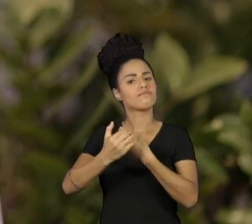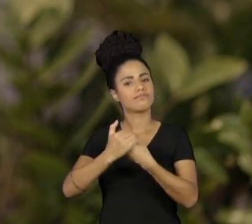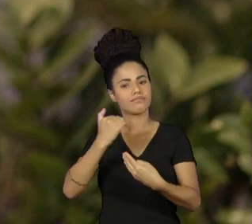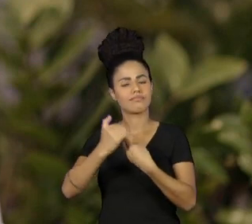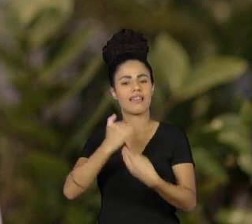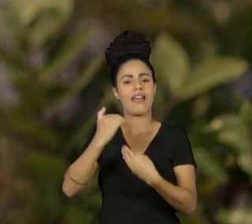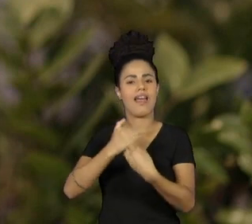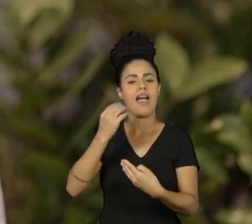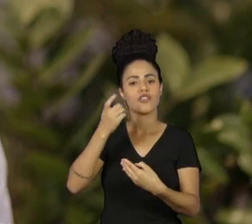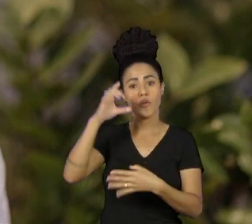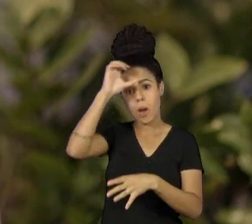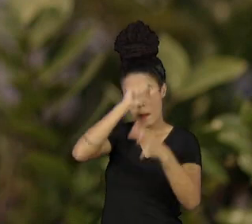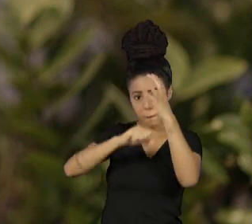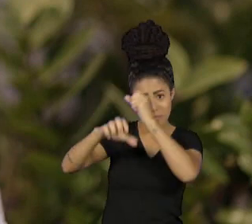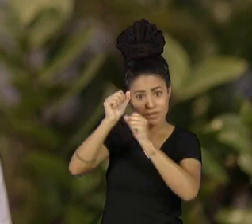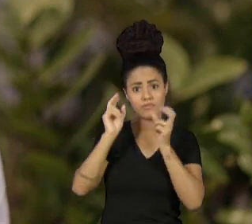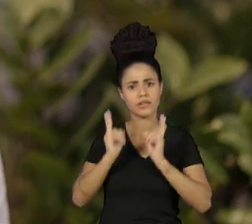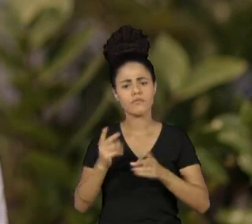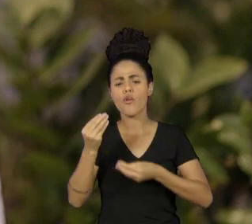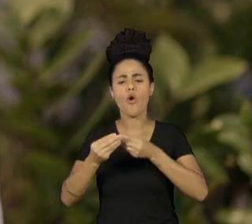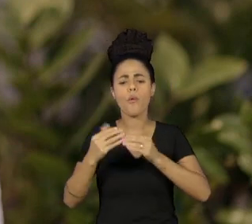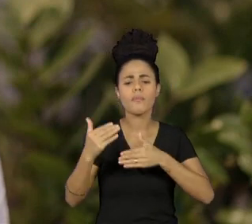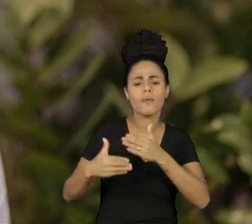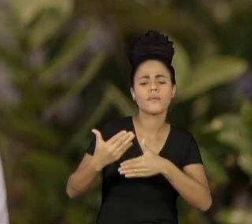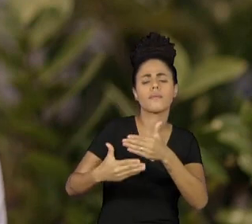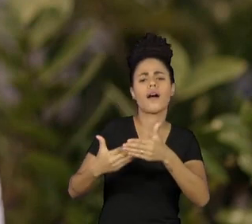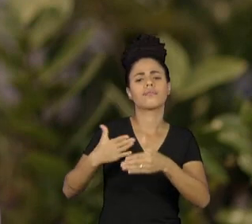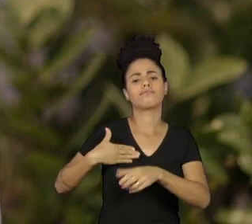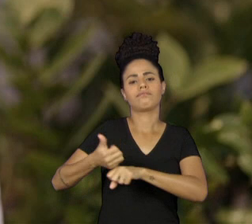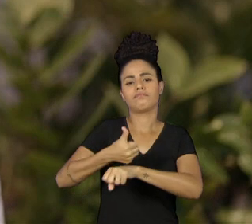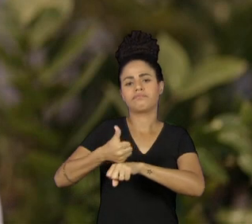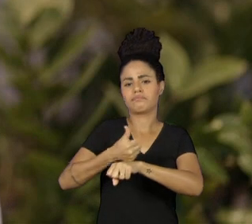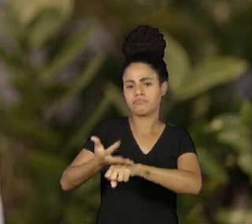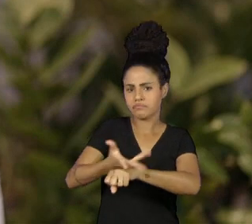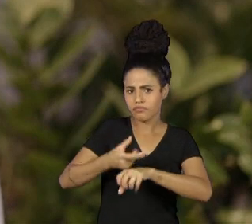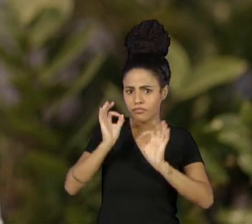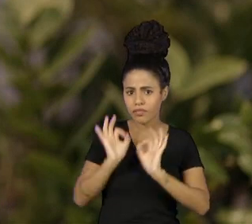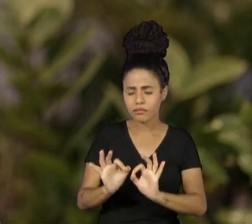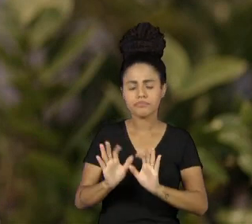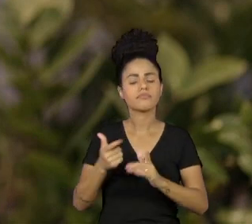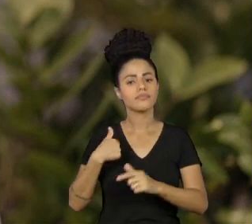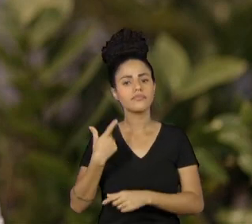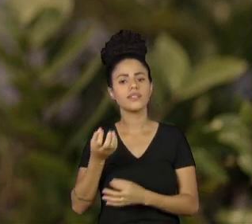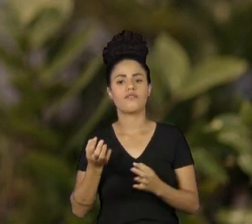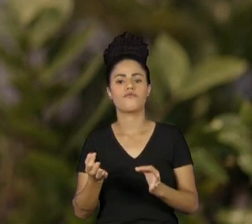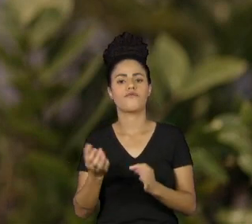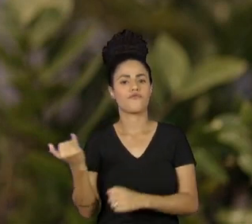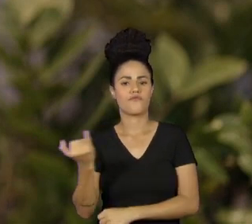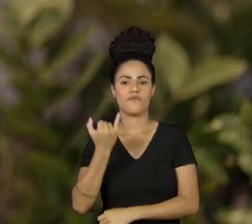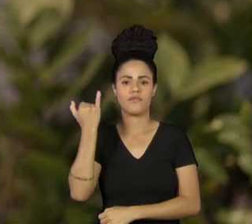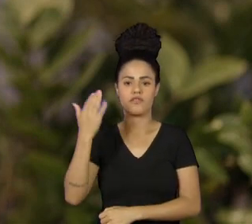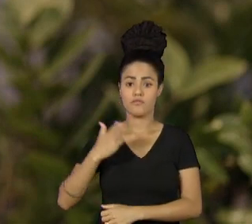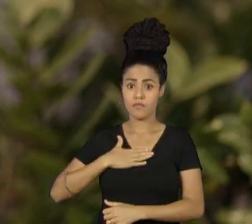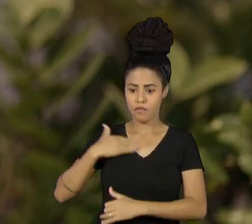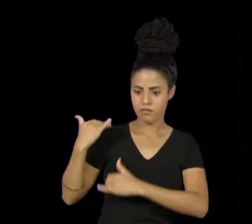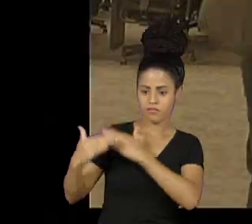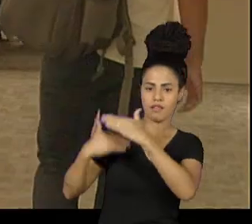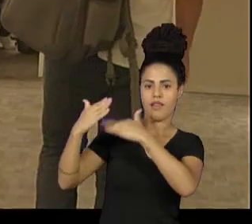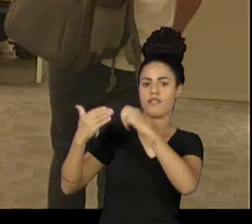referência, orientação, os próximos passos da minha carreira, como seguir. E eu acho que isso foi essencial para o meu desenvolvimento como